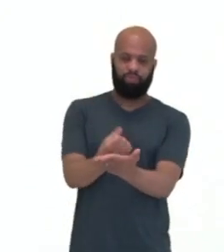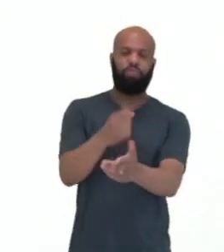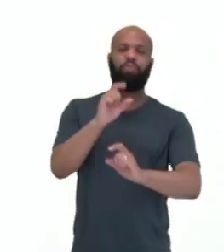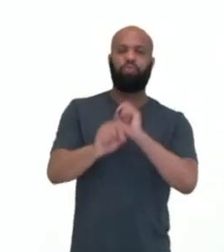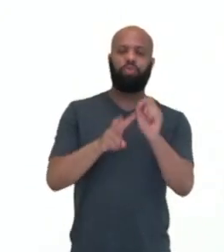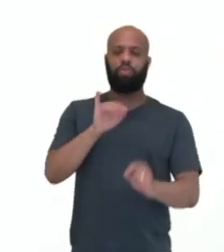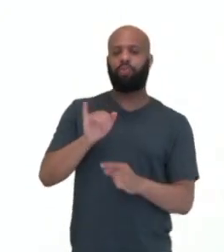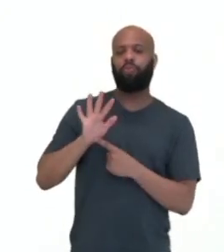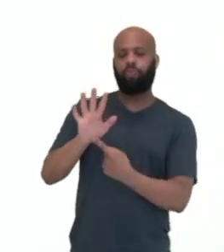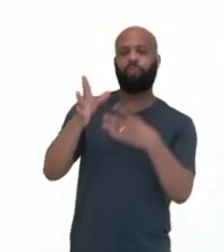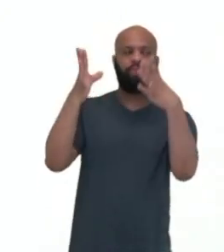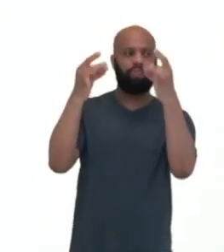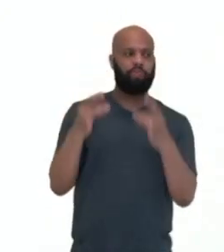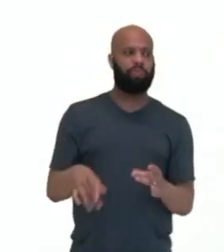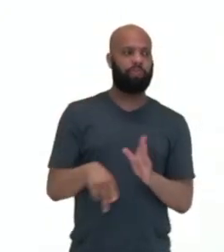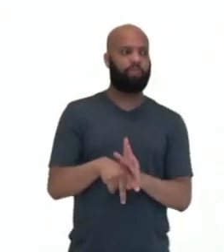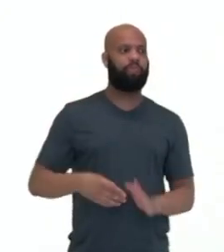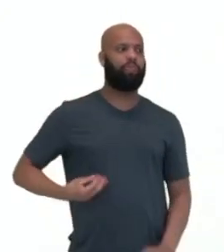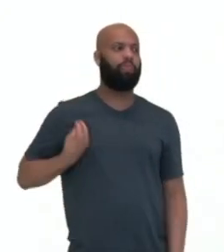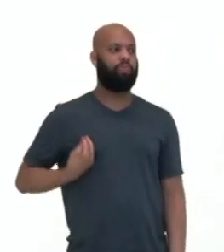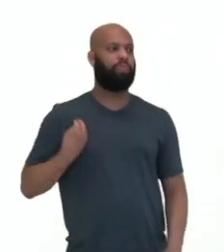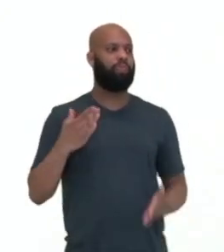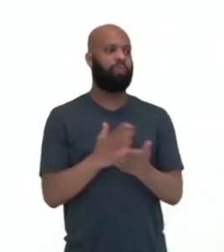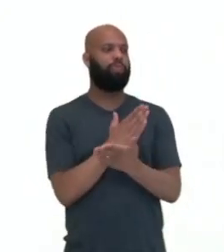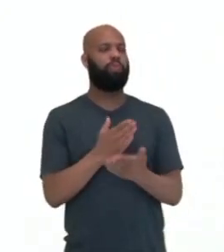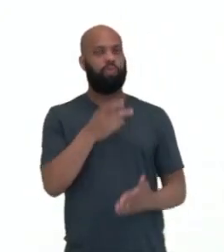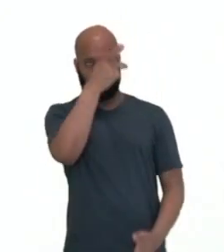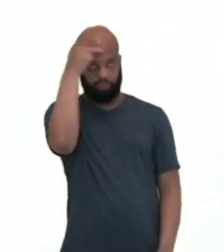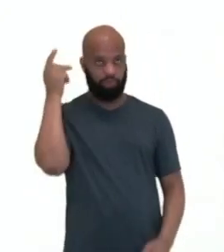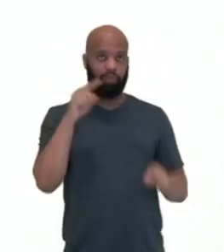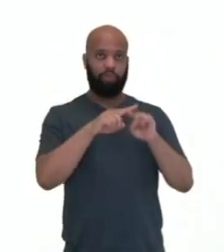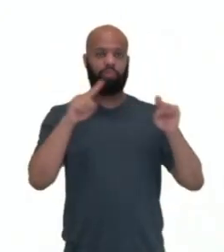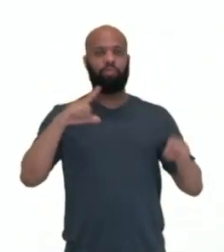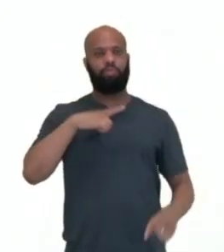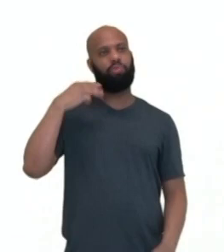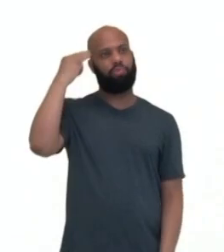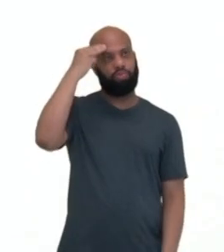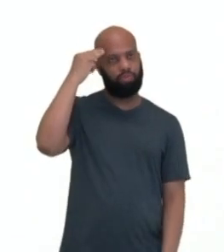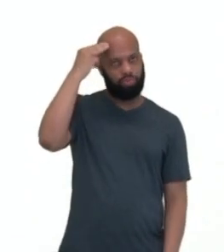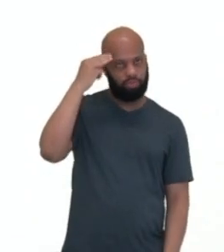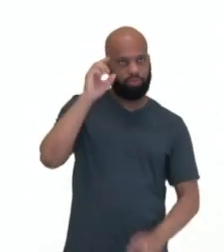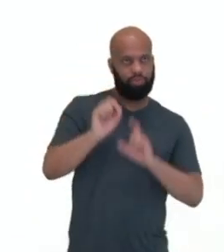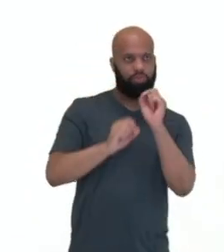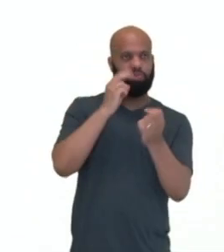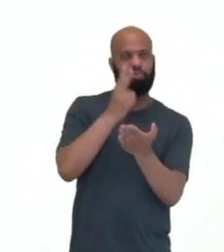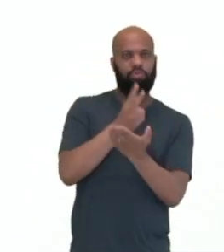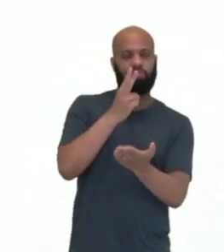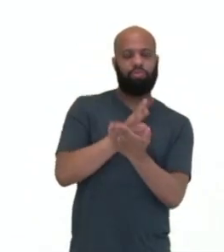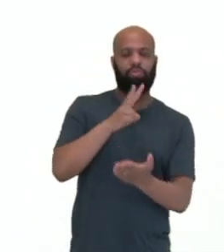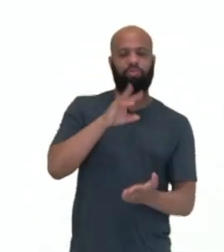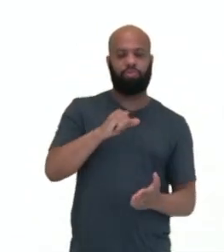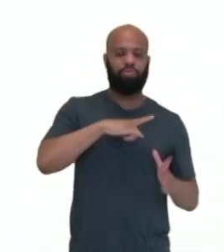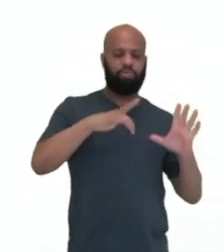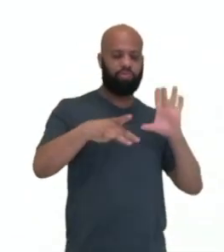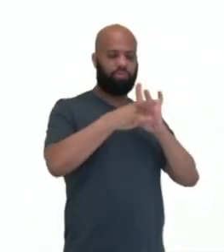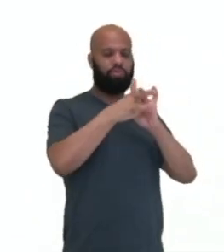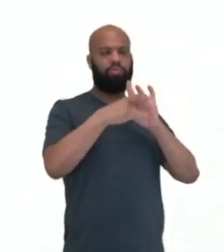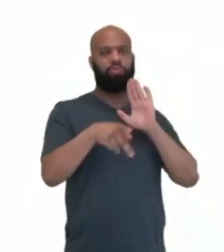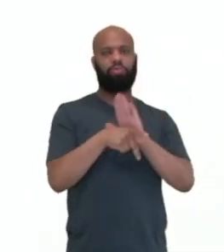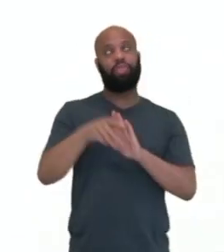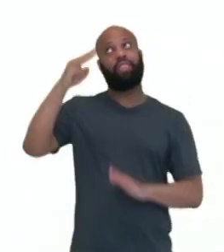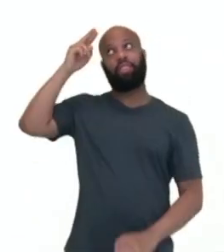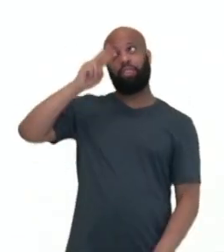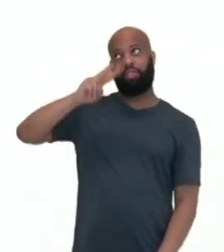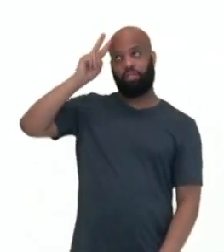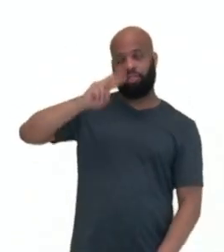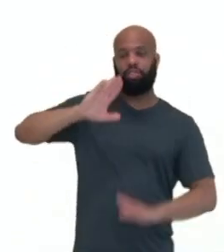conta detalhes da vida de alguém, enquanto as memórias se prendem às lembranças. O